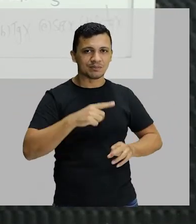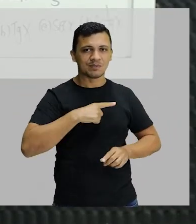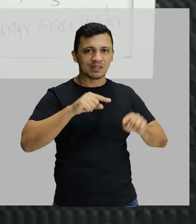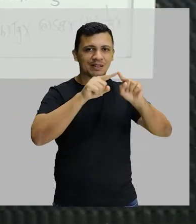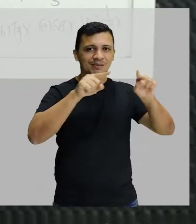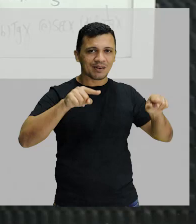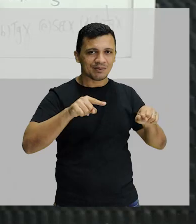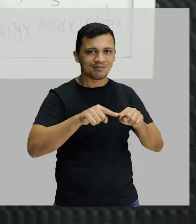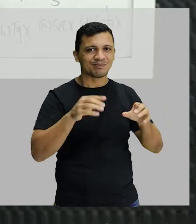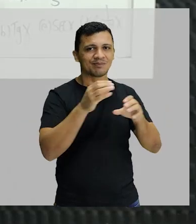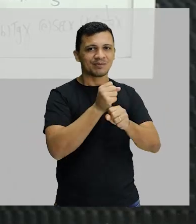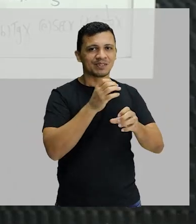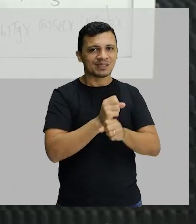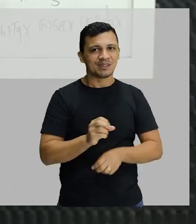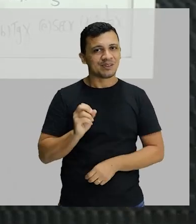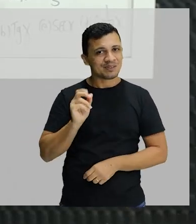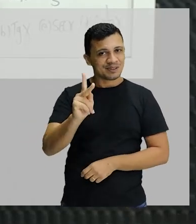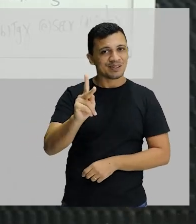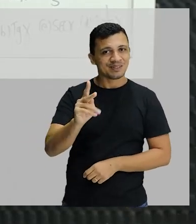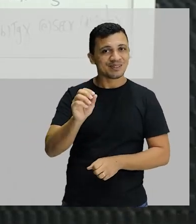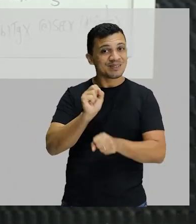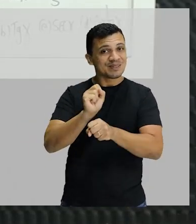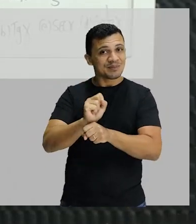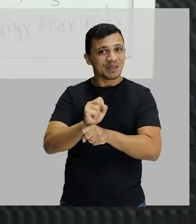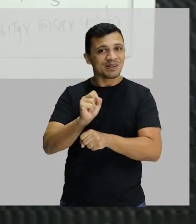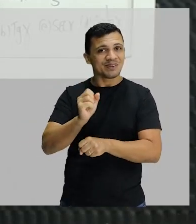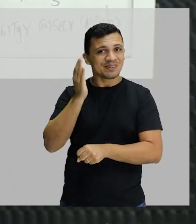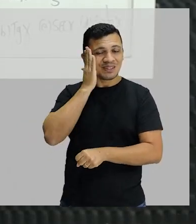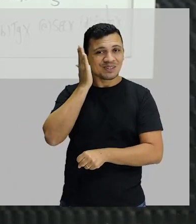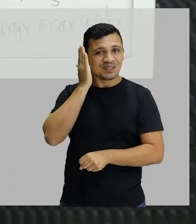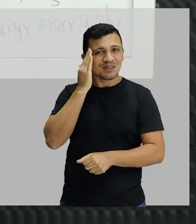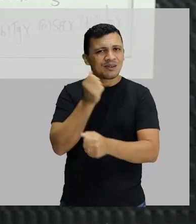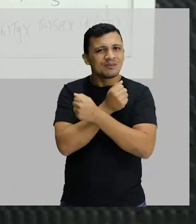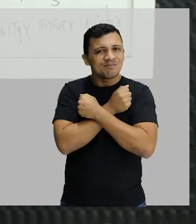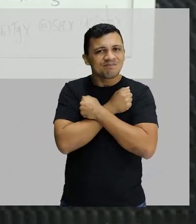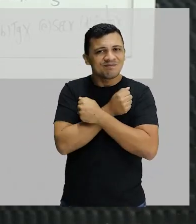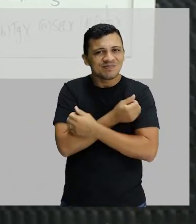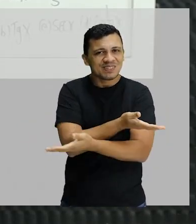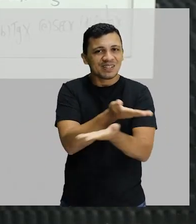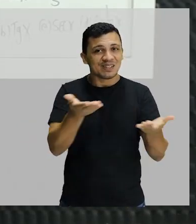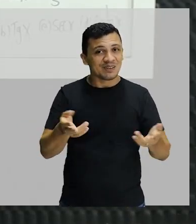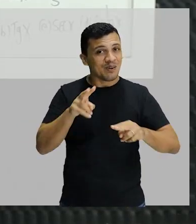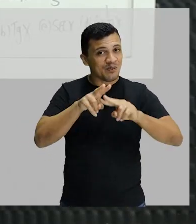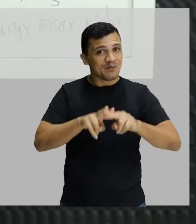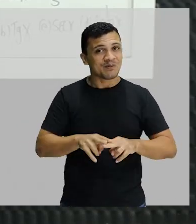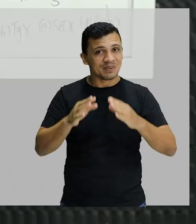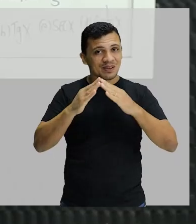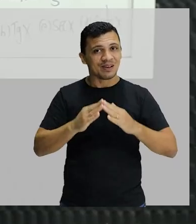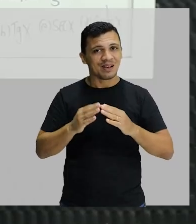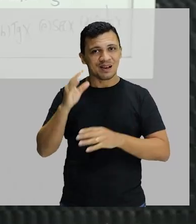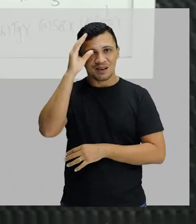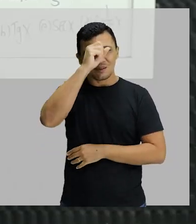trigonométricas. Beleza? Espero que tenha entendido. Um abraço a todos. Já sabe, hashtag fica em casa aprendendo.